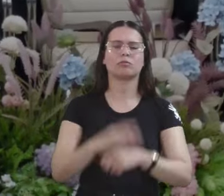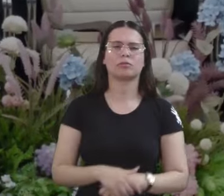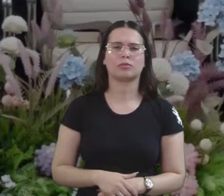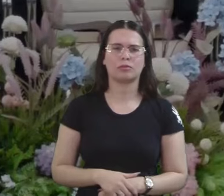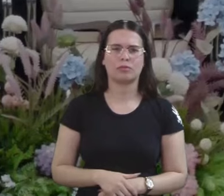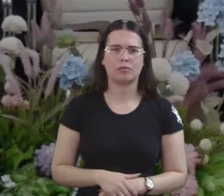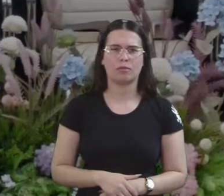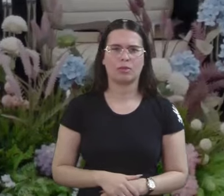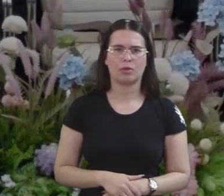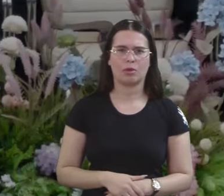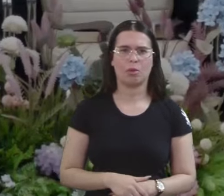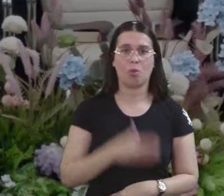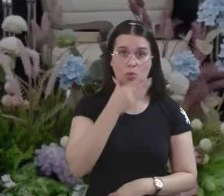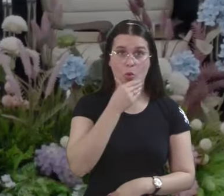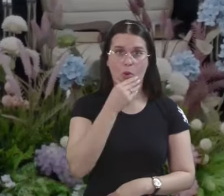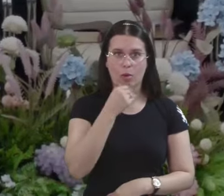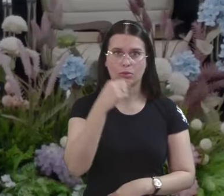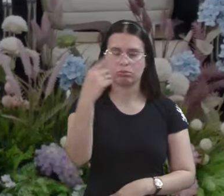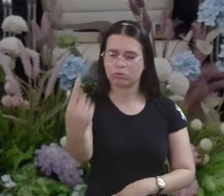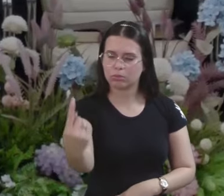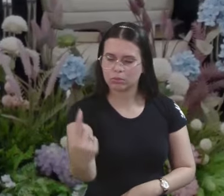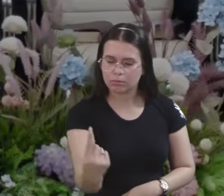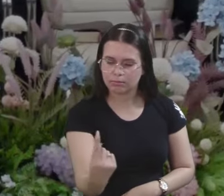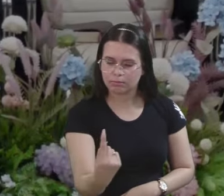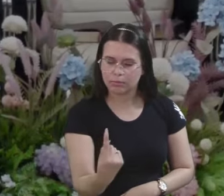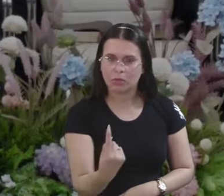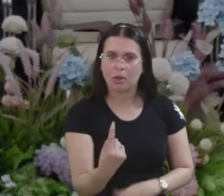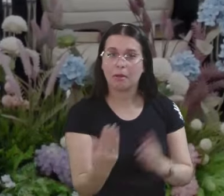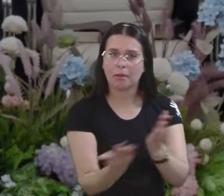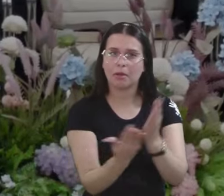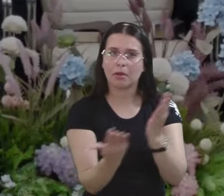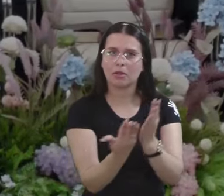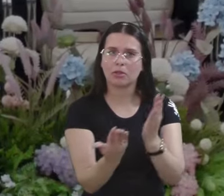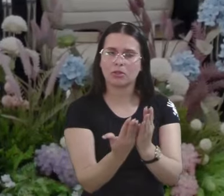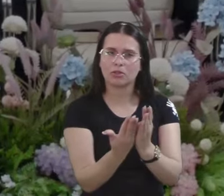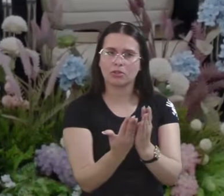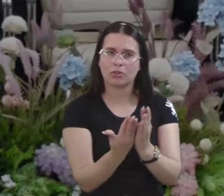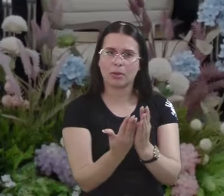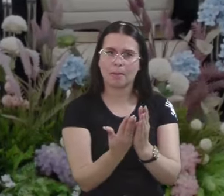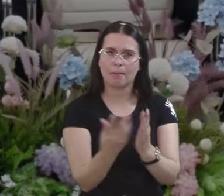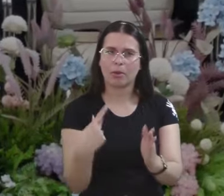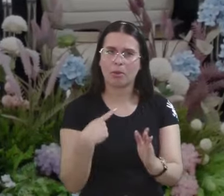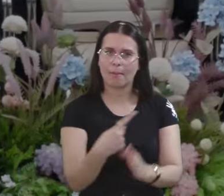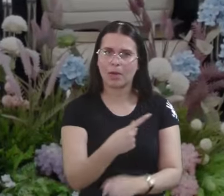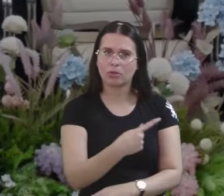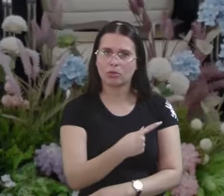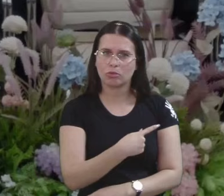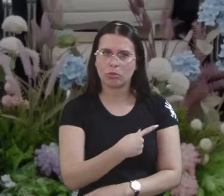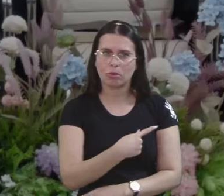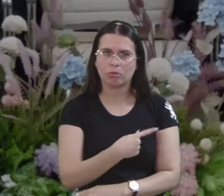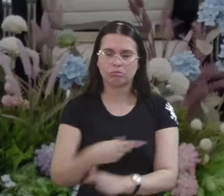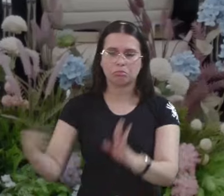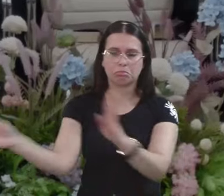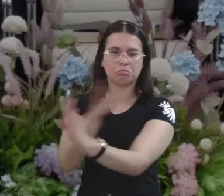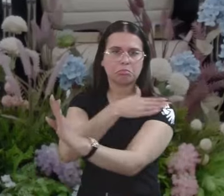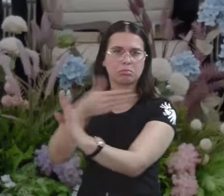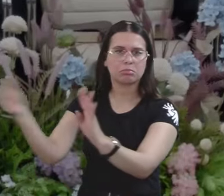do meio da igreja, crente, se diz crente, e bateu no pastor no púlpito. Vocês já viram isso ou